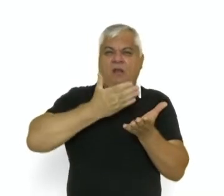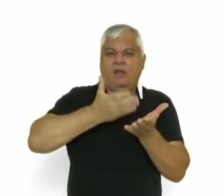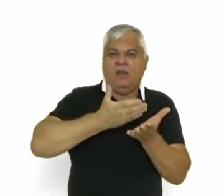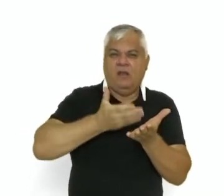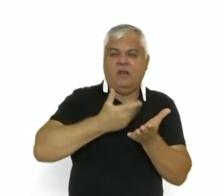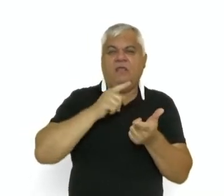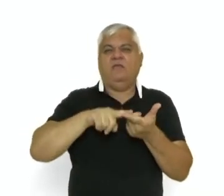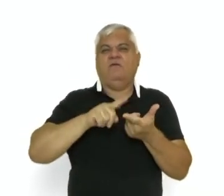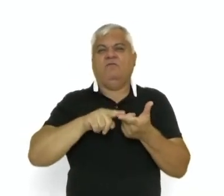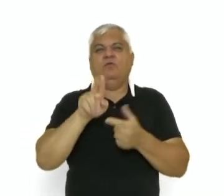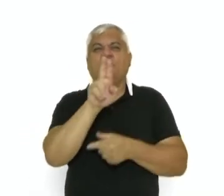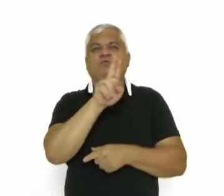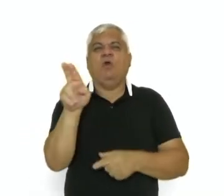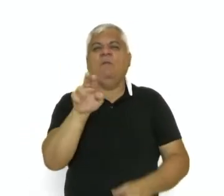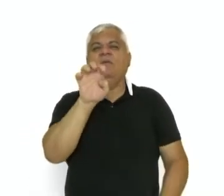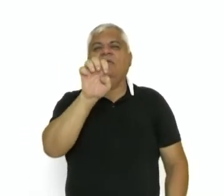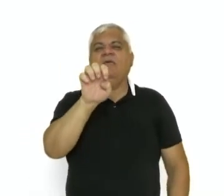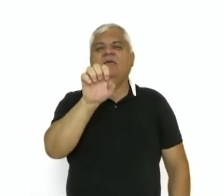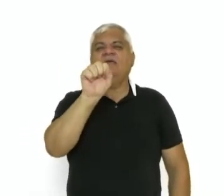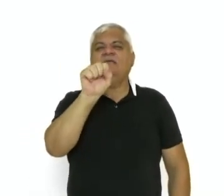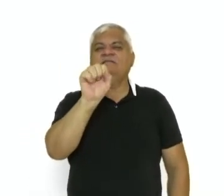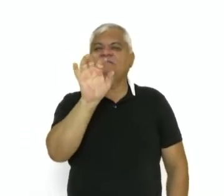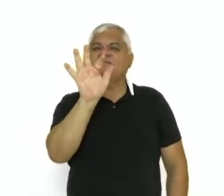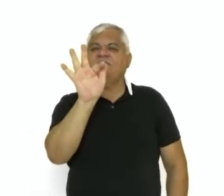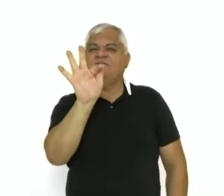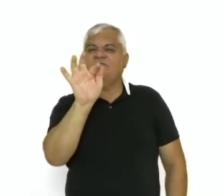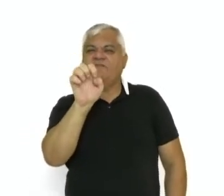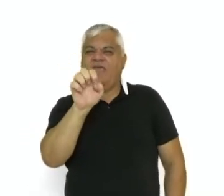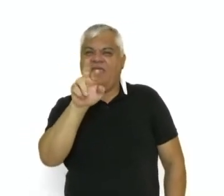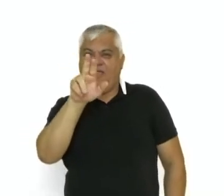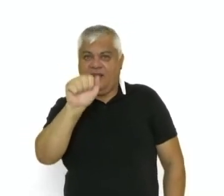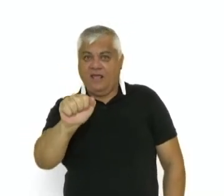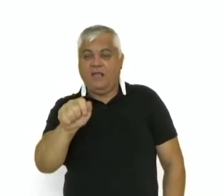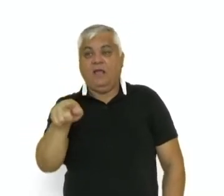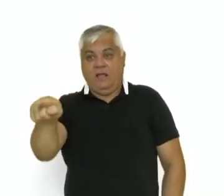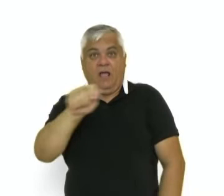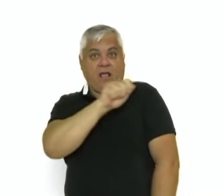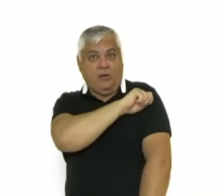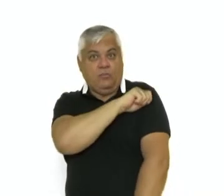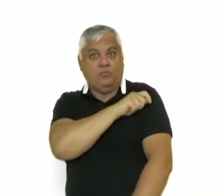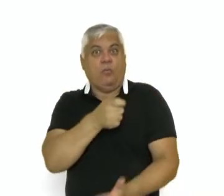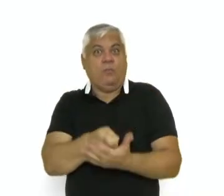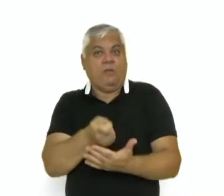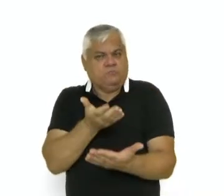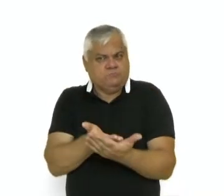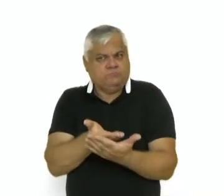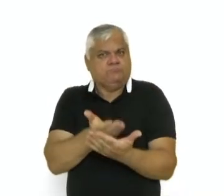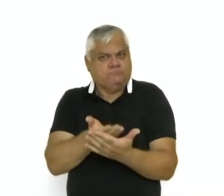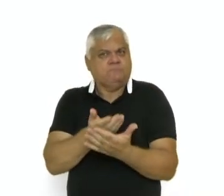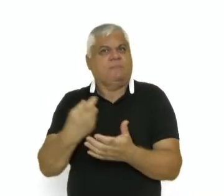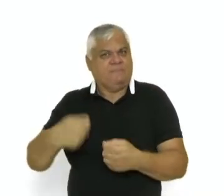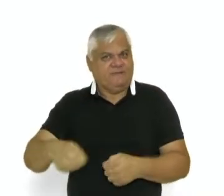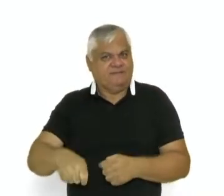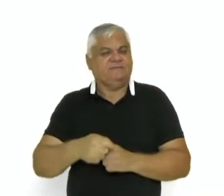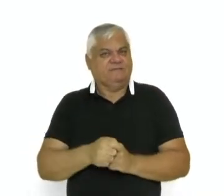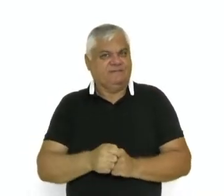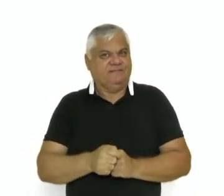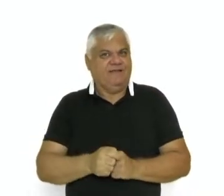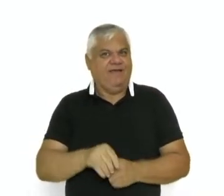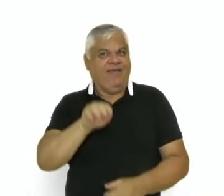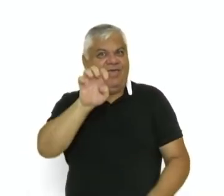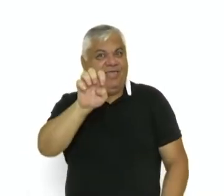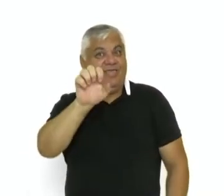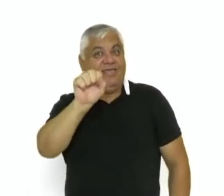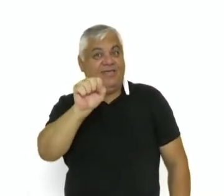eram leituras obrigatórias aos alunos. Antes de partir para uma viagem que resultaria em uma chegada à América do Sul, Cristóvão Colombo